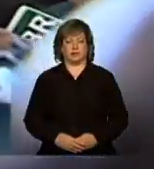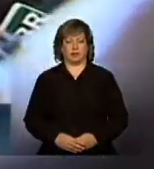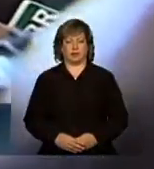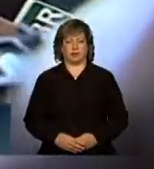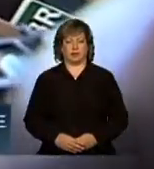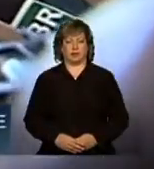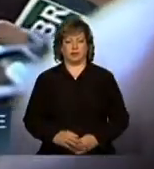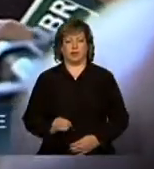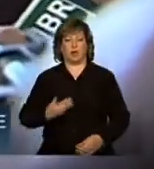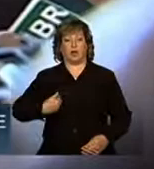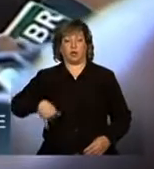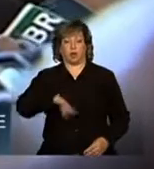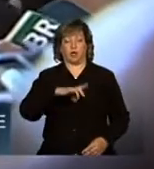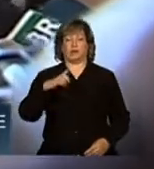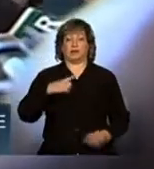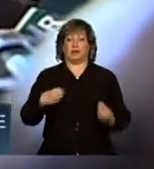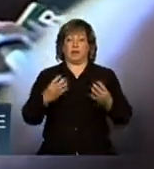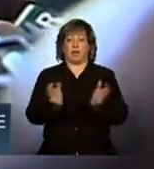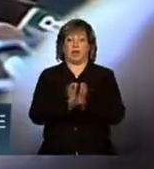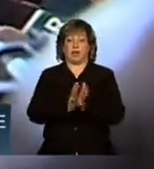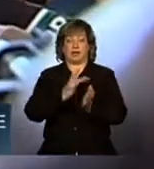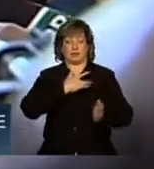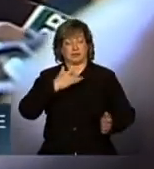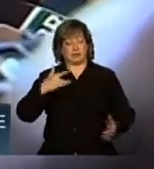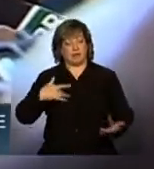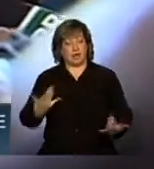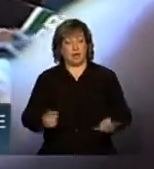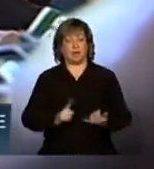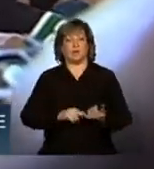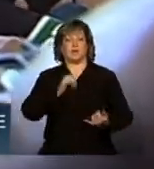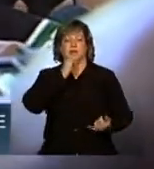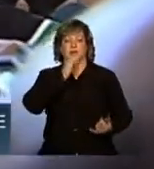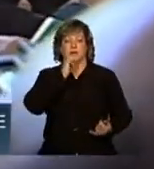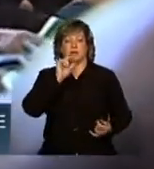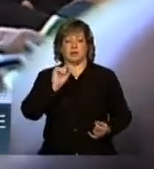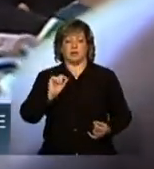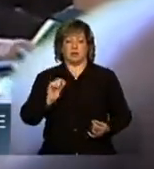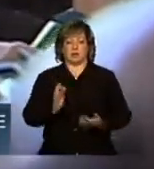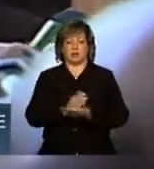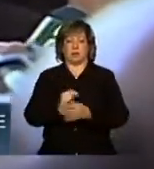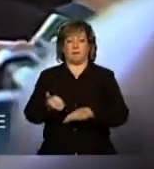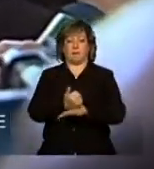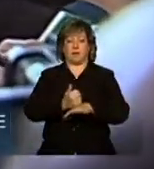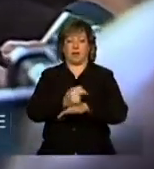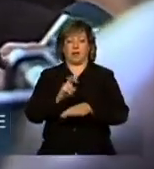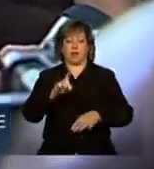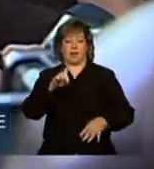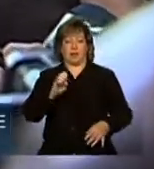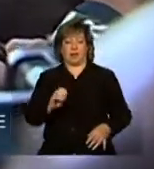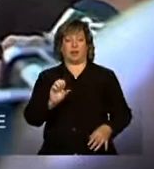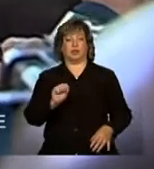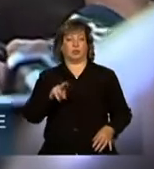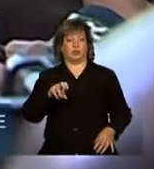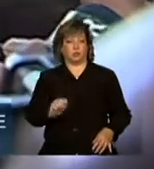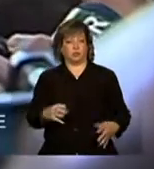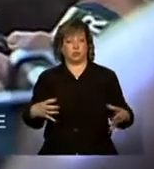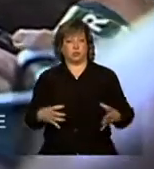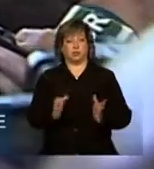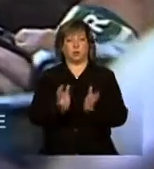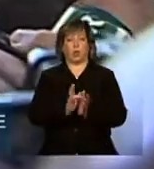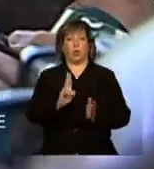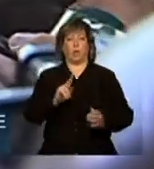Olha, nós temos entregas na área de saúde, por exemplo, que são construções e melhorias da rede pública de saúde, das